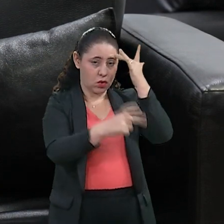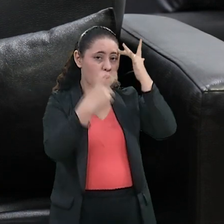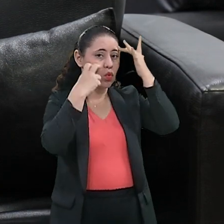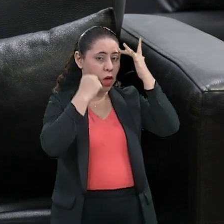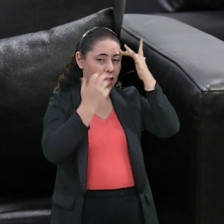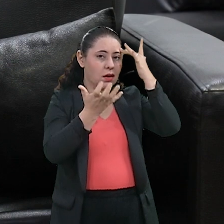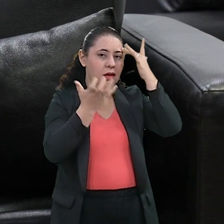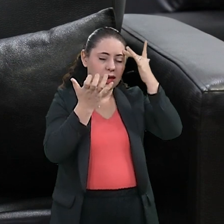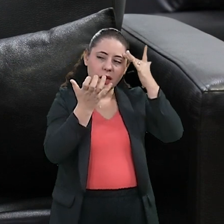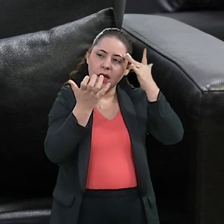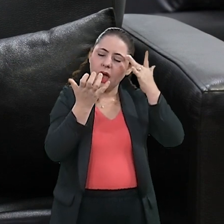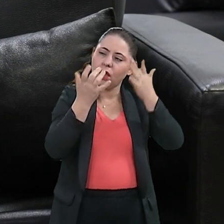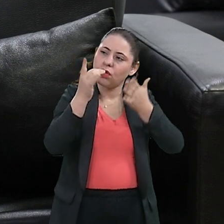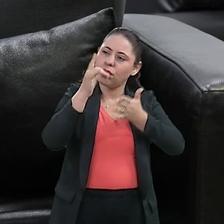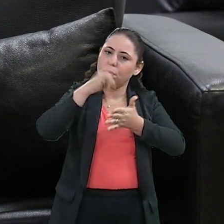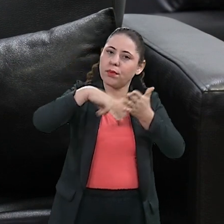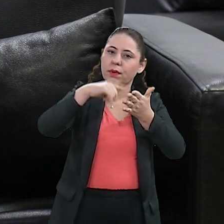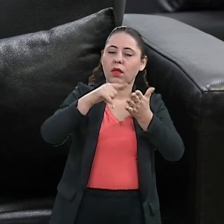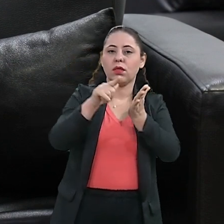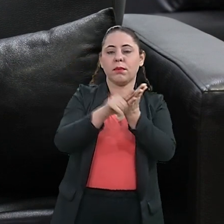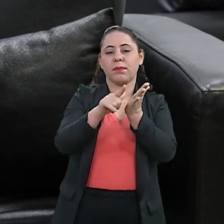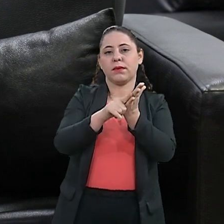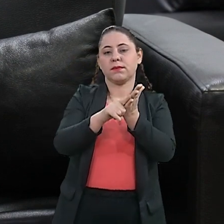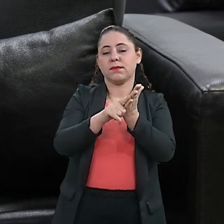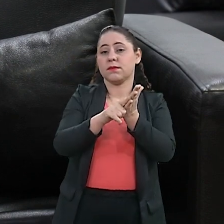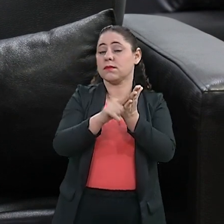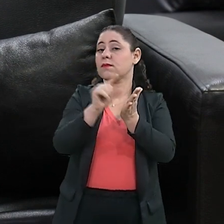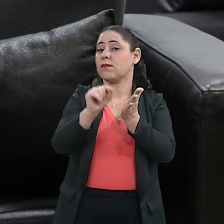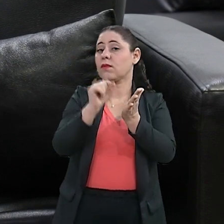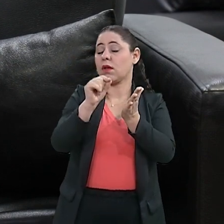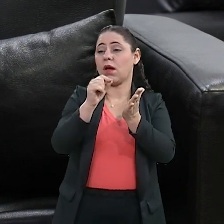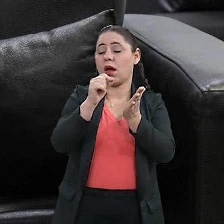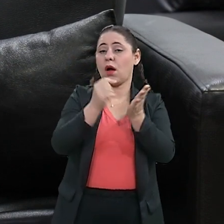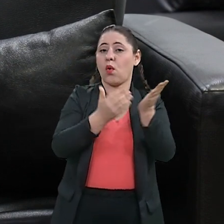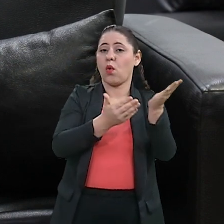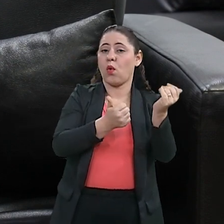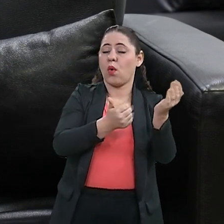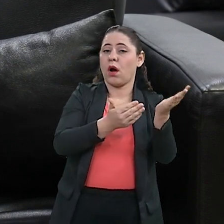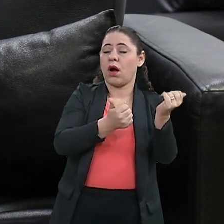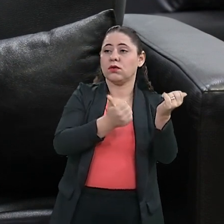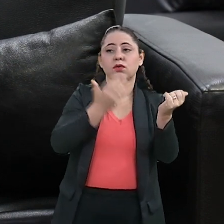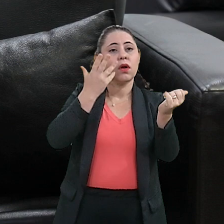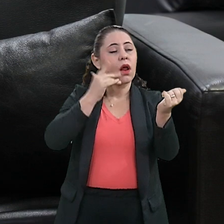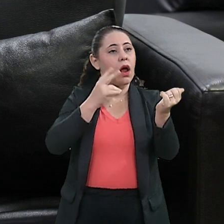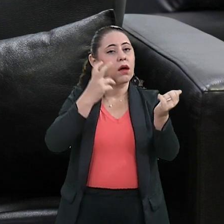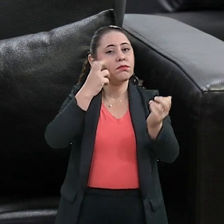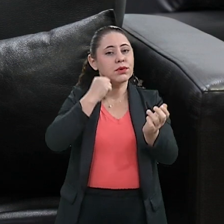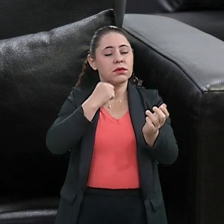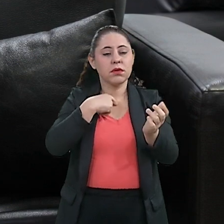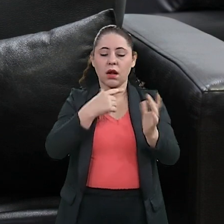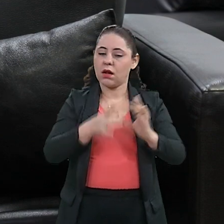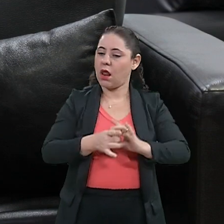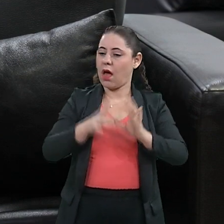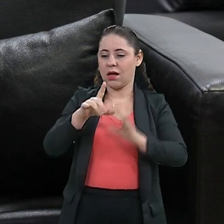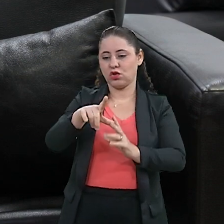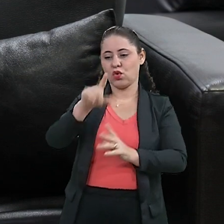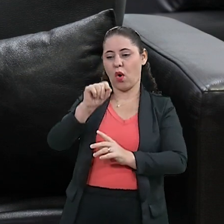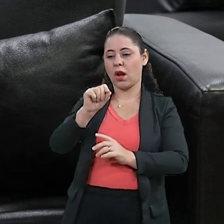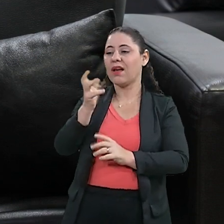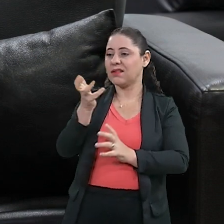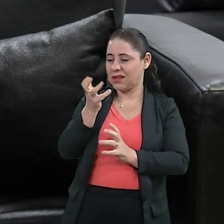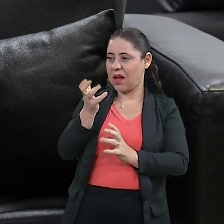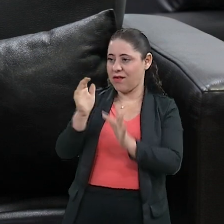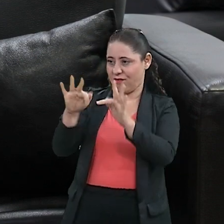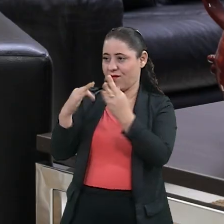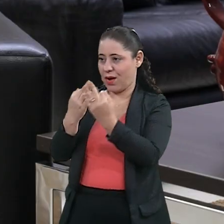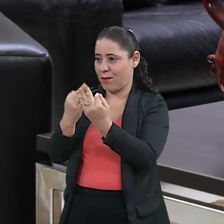para o adotado, e aí fica a critério do adotado procurar ou não a sua família